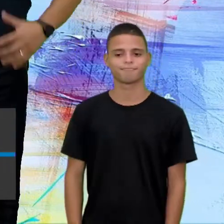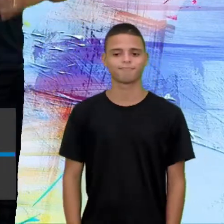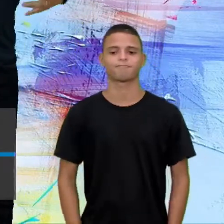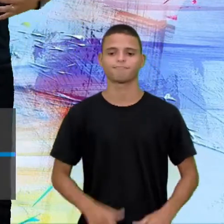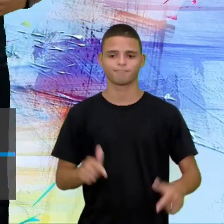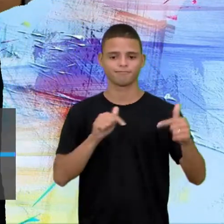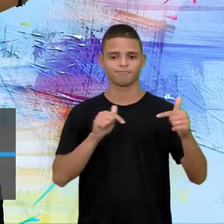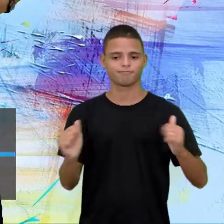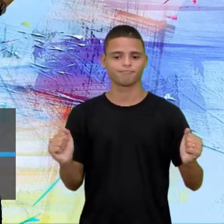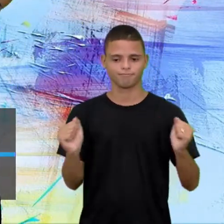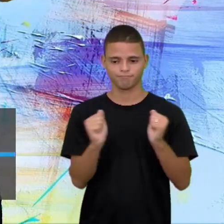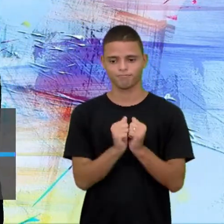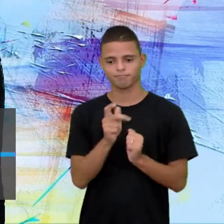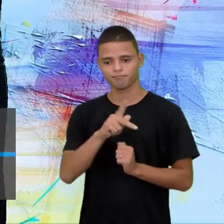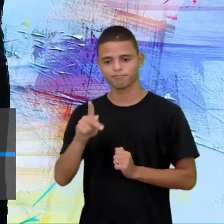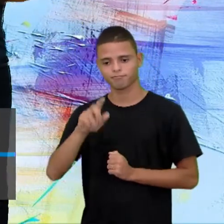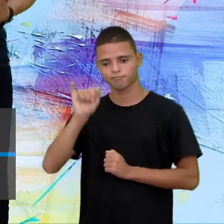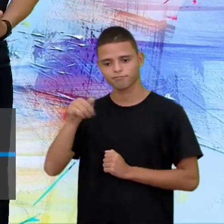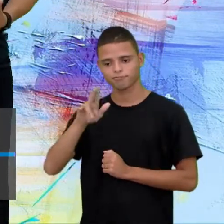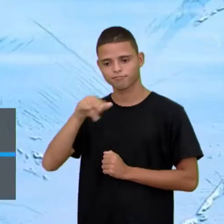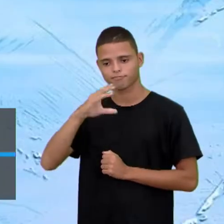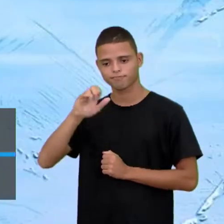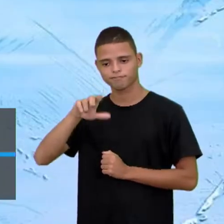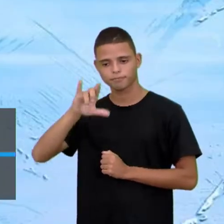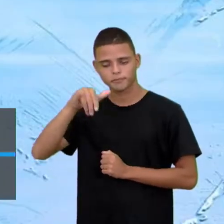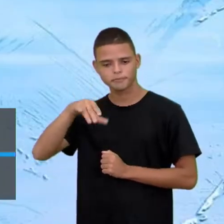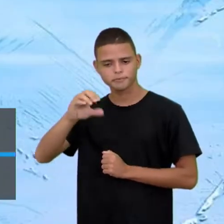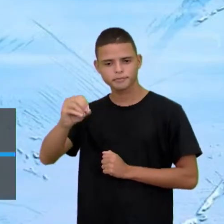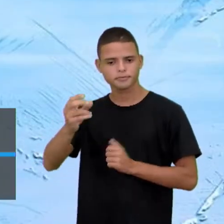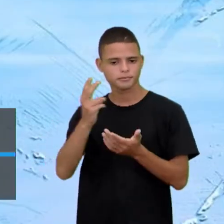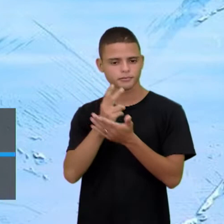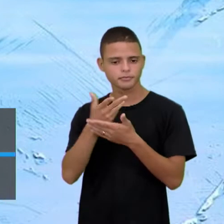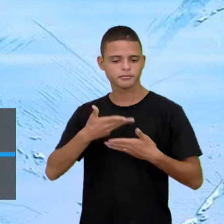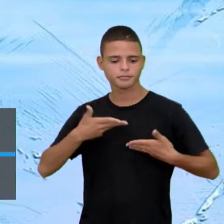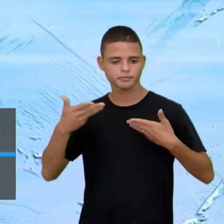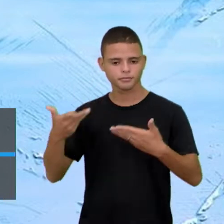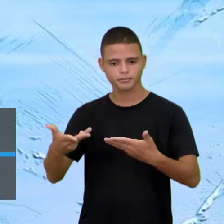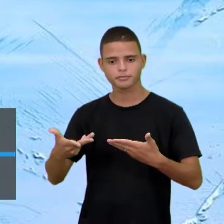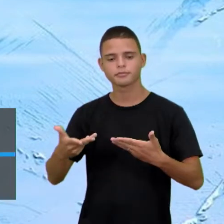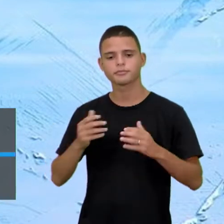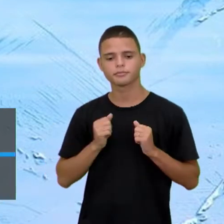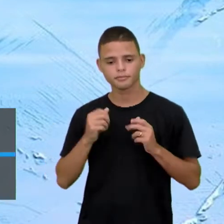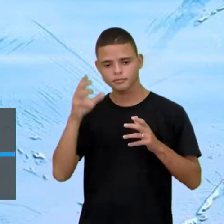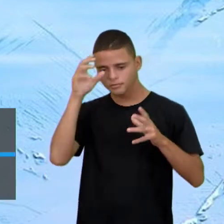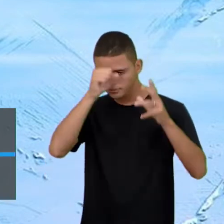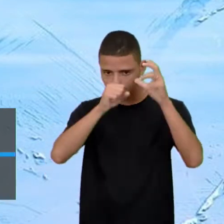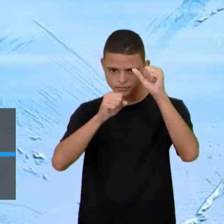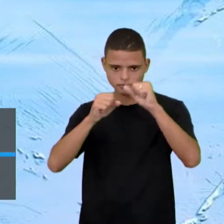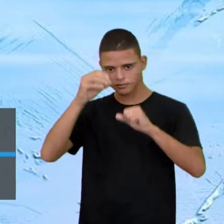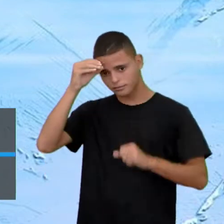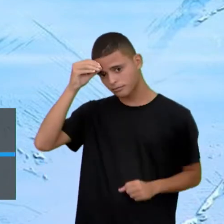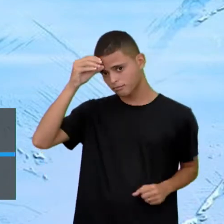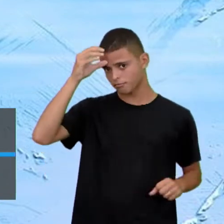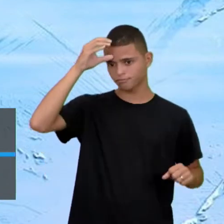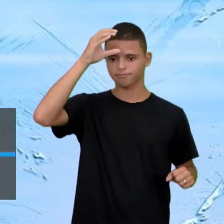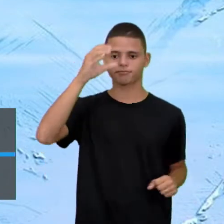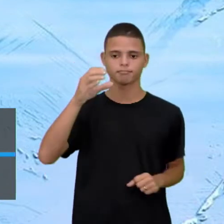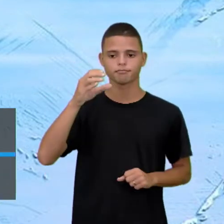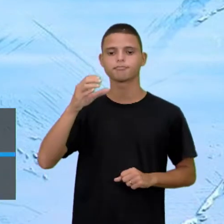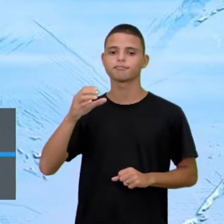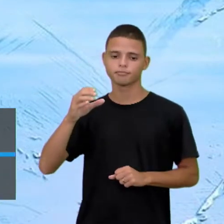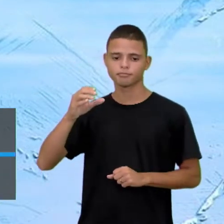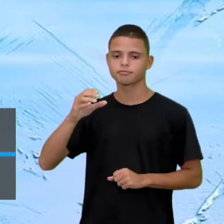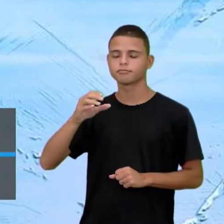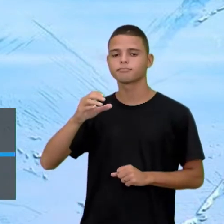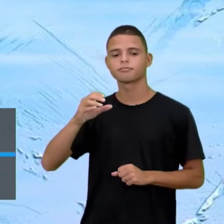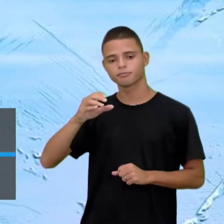Maravilhoso é você, professor Jocélio, que cada vez que me chama para participar da sua aula, eu saio daqui 2 toneladas mais inteligente. E é